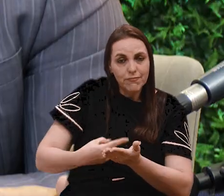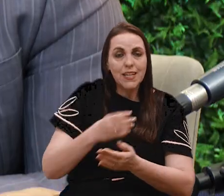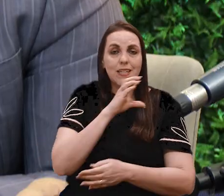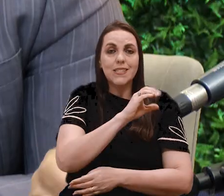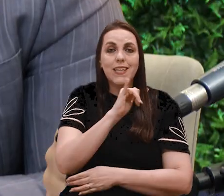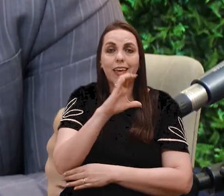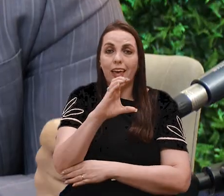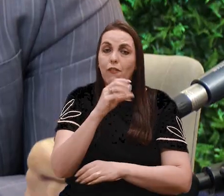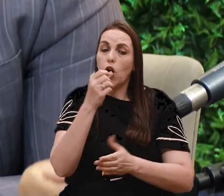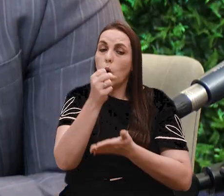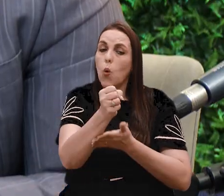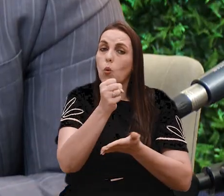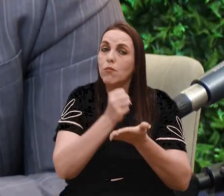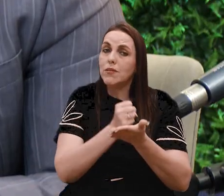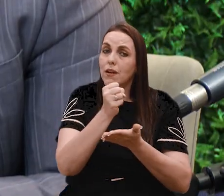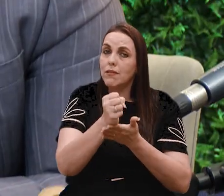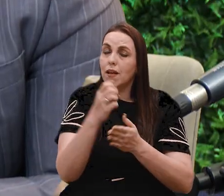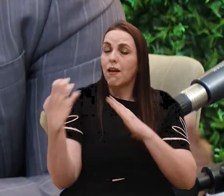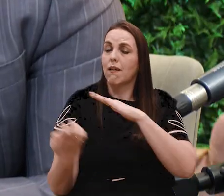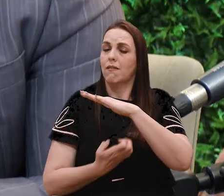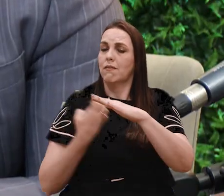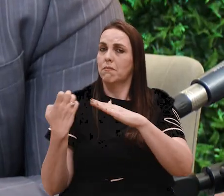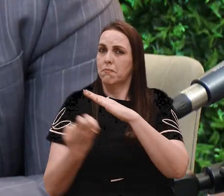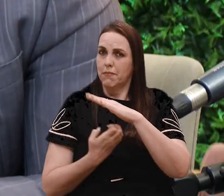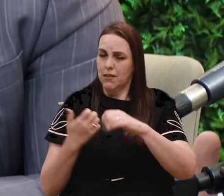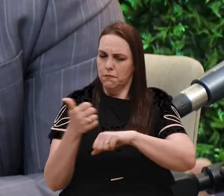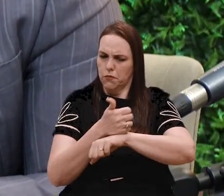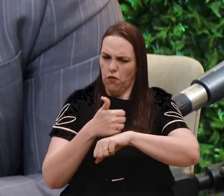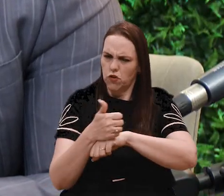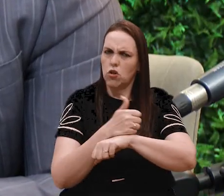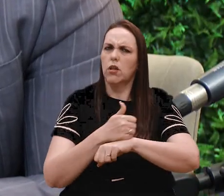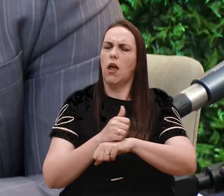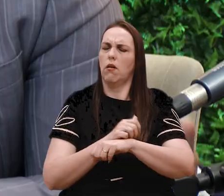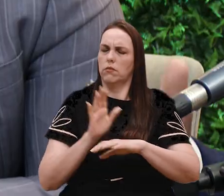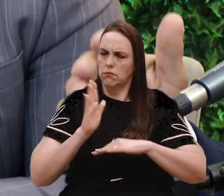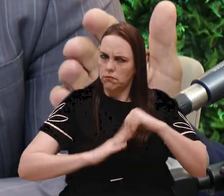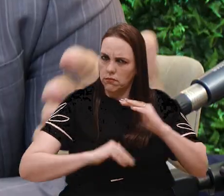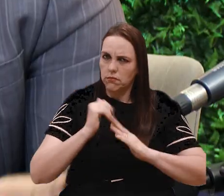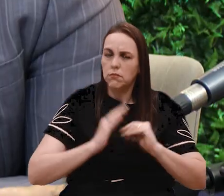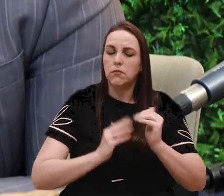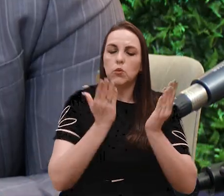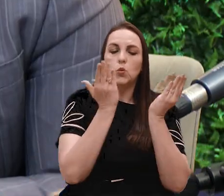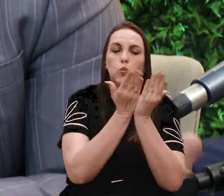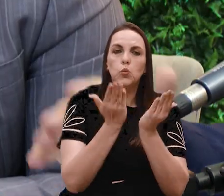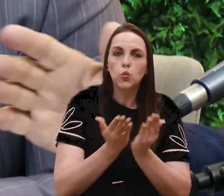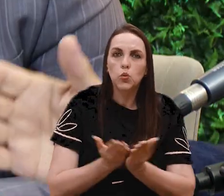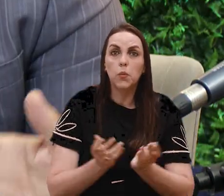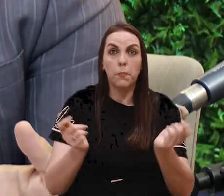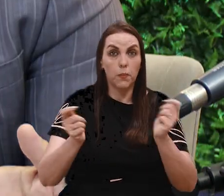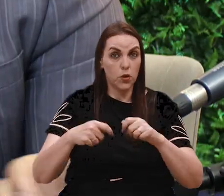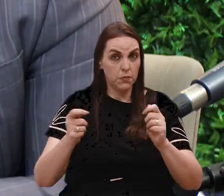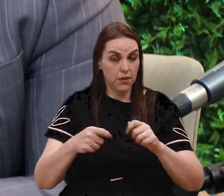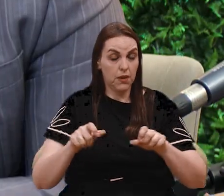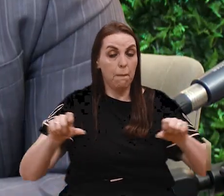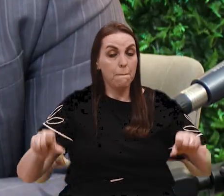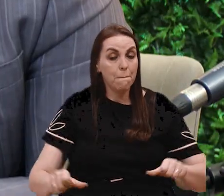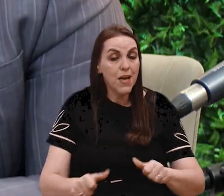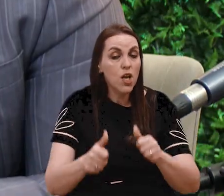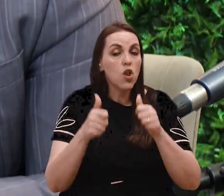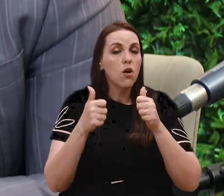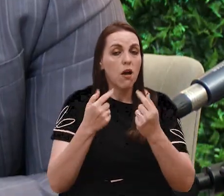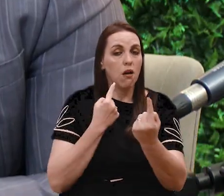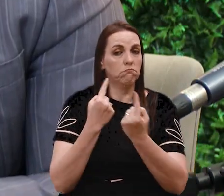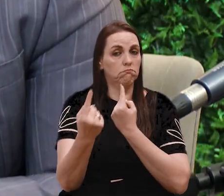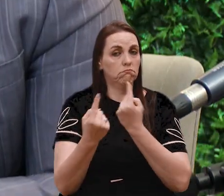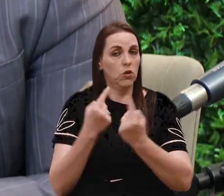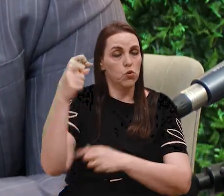contratar uma empresa especializada para fazer um estudo de viabilidade de melhorar essa via. Aí, lá